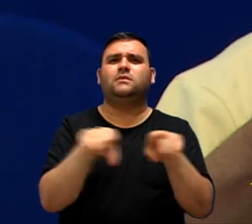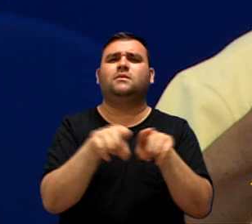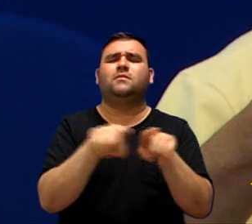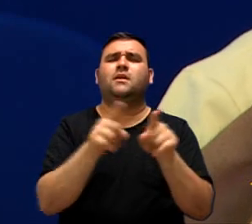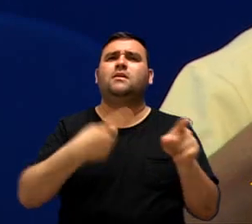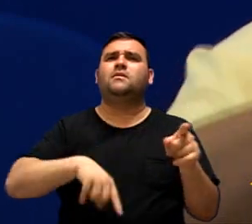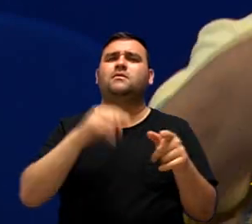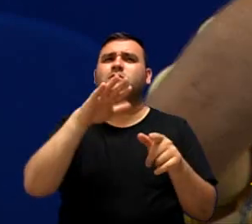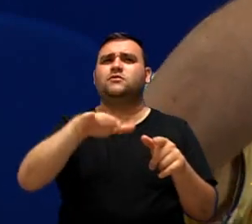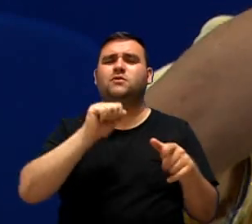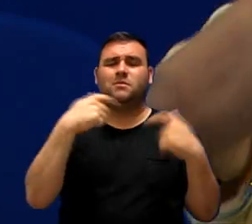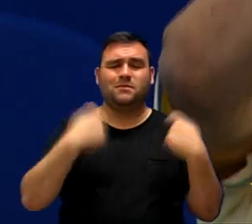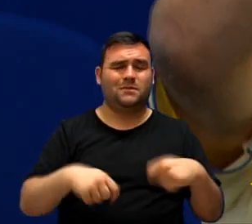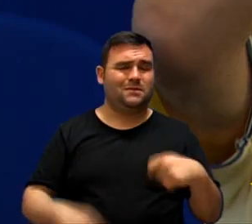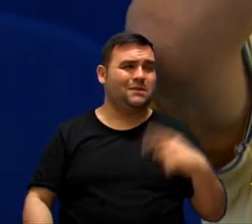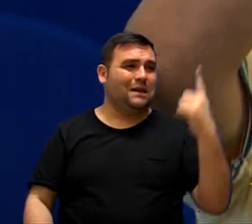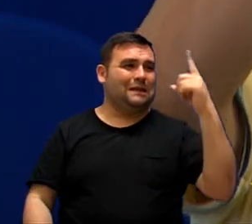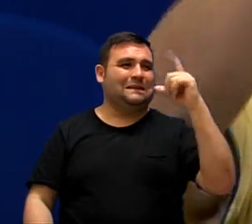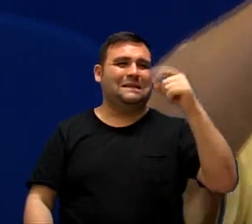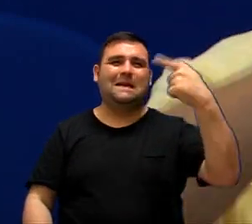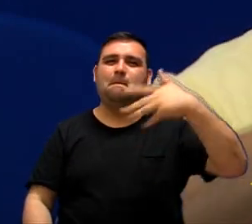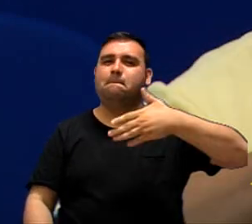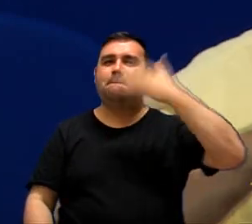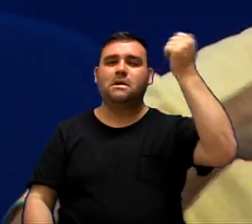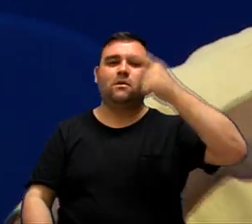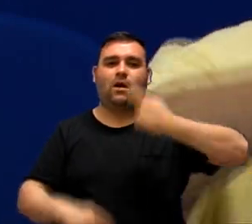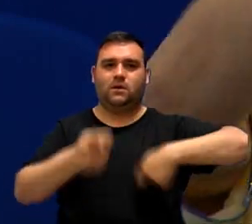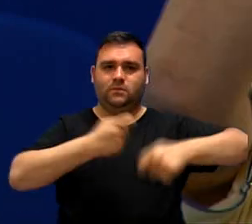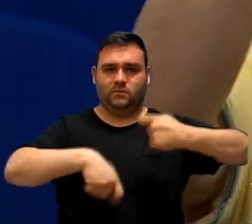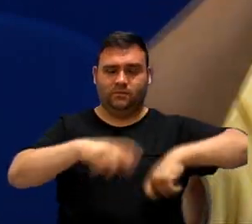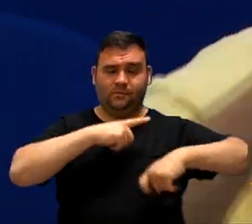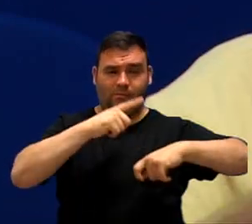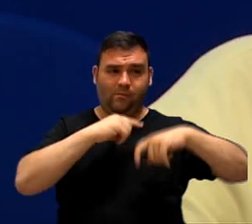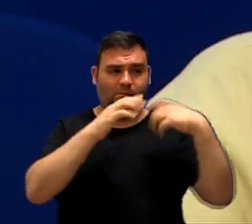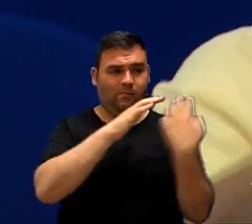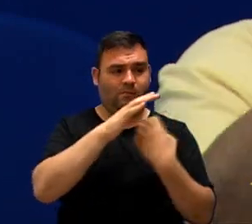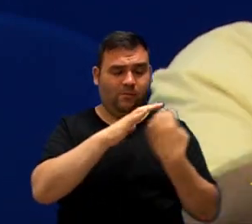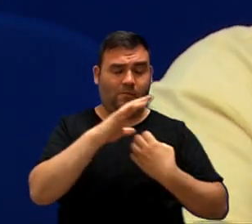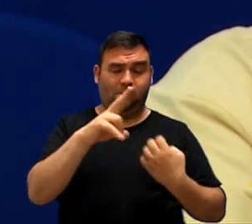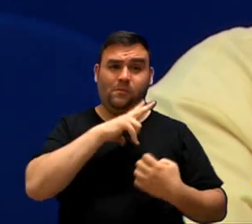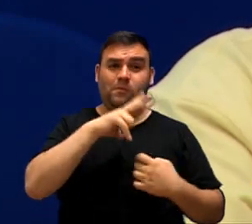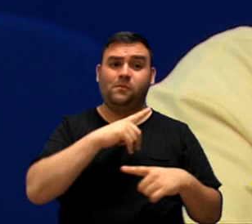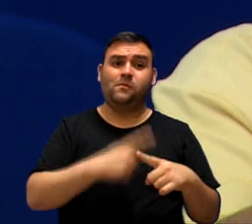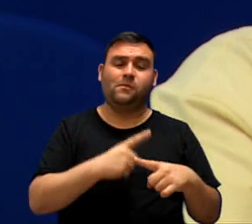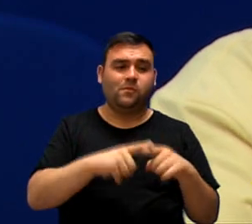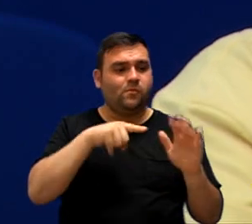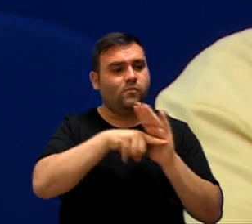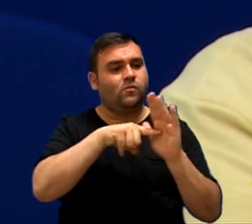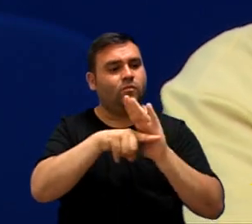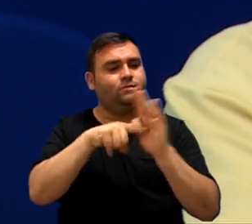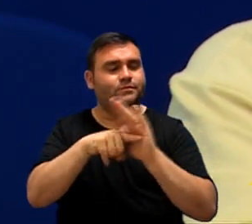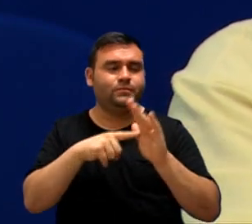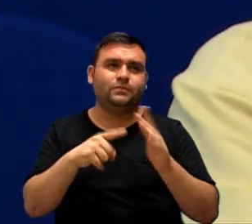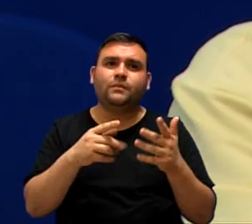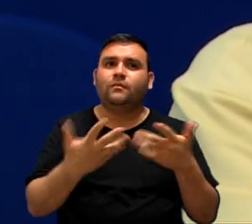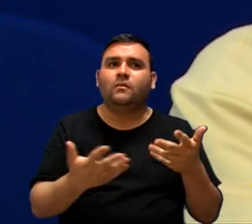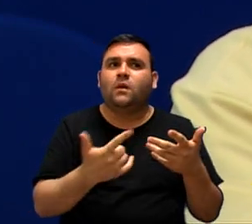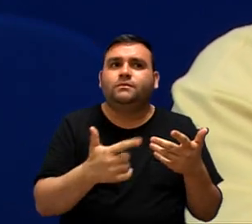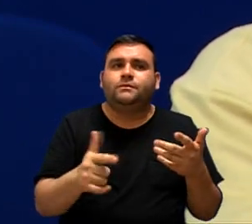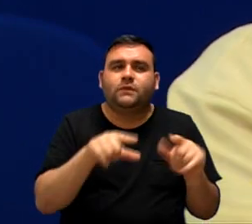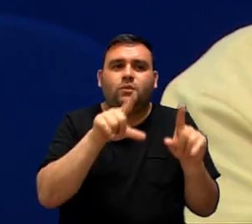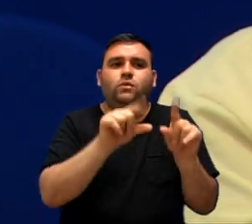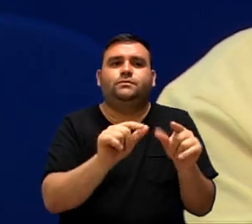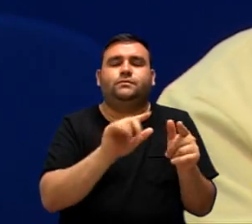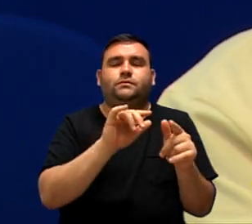contratar o melhor, 10 dos melhores administradores que existem em empresas privadas para fazer um diagnóstico, quer dizer, sem